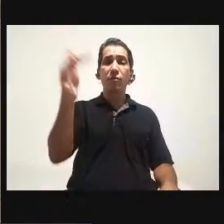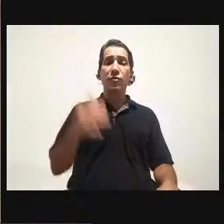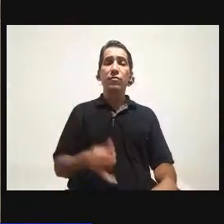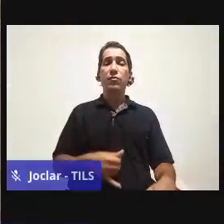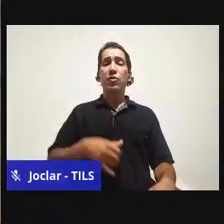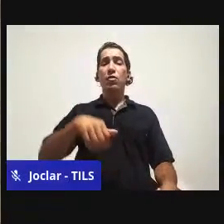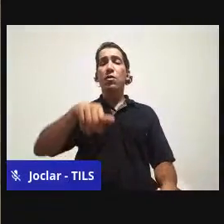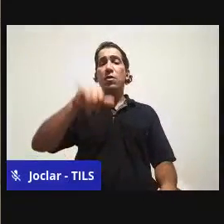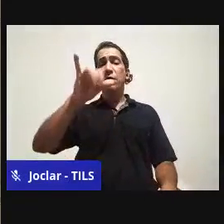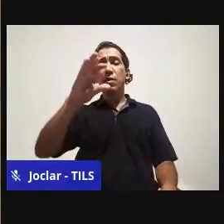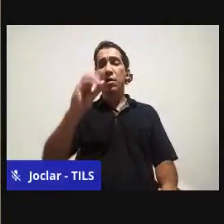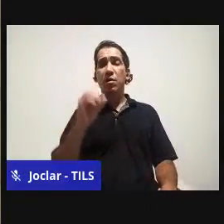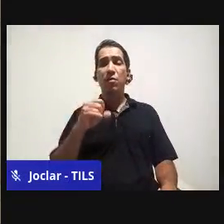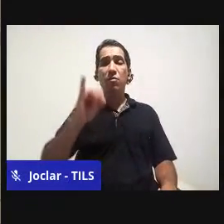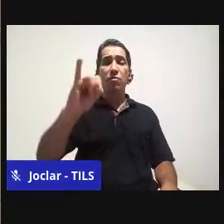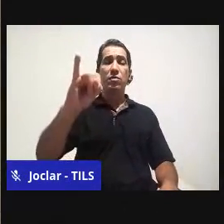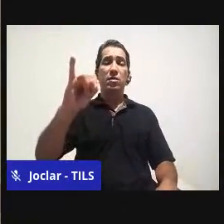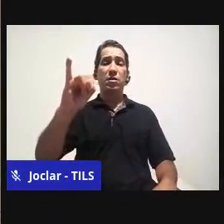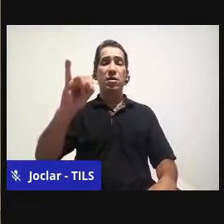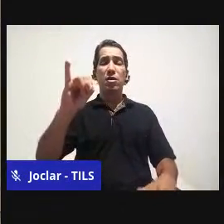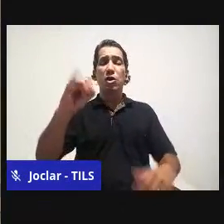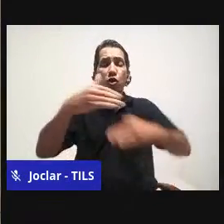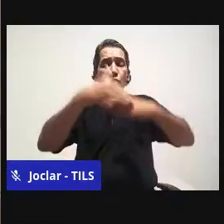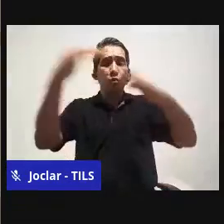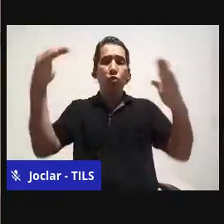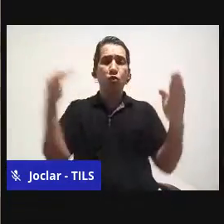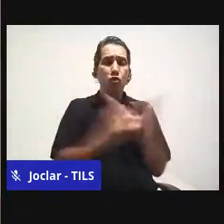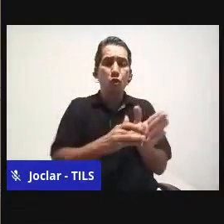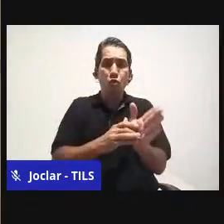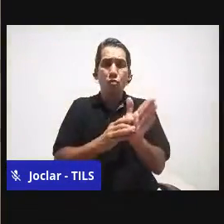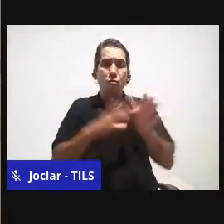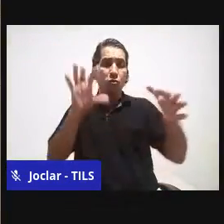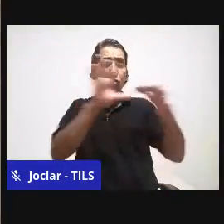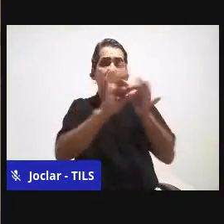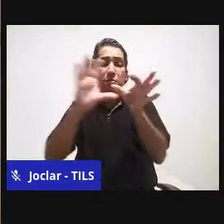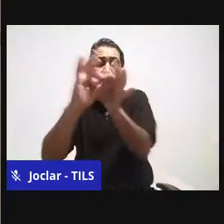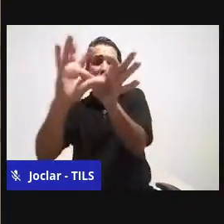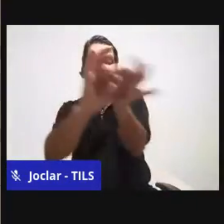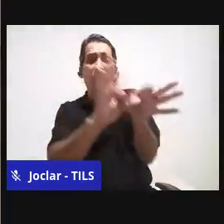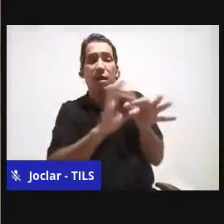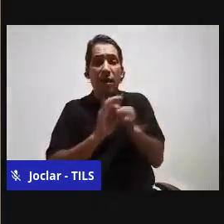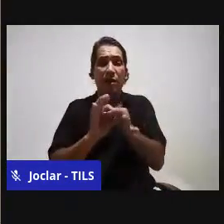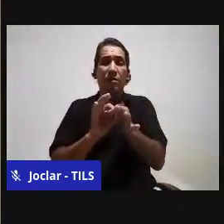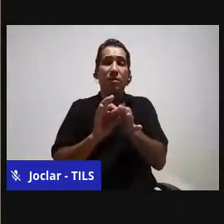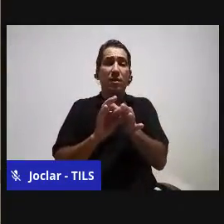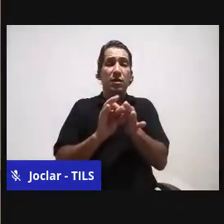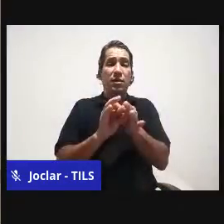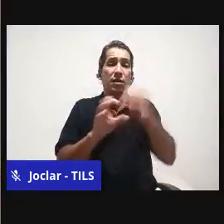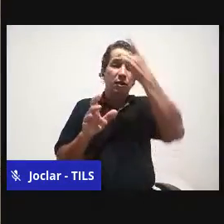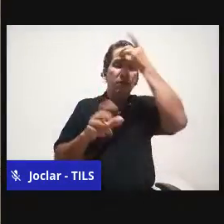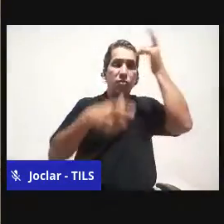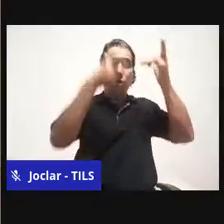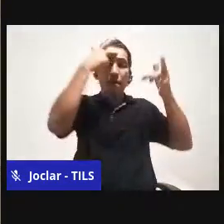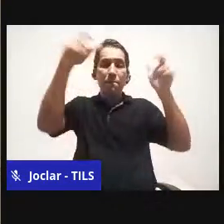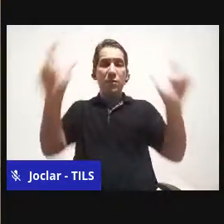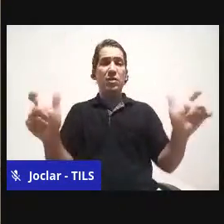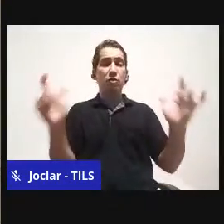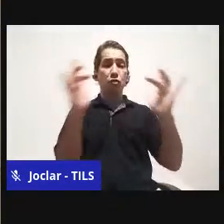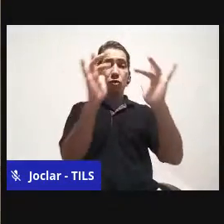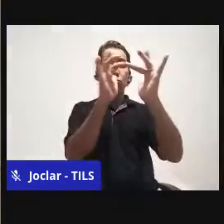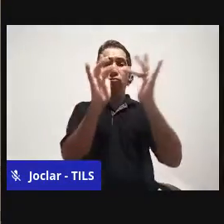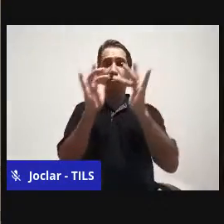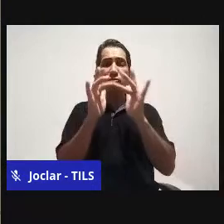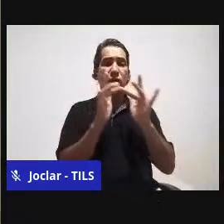interconectado. Pessoas com pessoas, pessoas com máquinas e máquinas com máquinas. Como o Marcelo fez referência, as